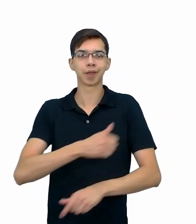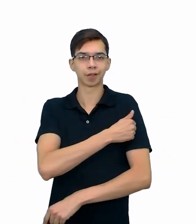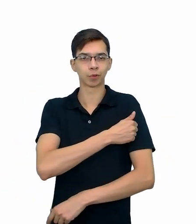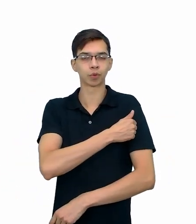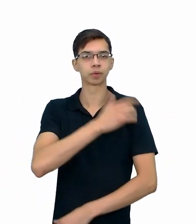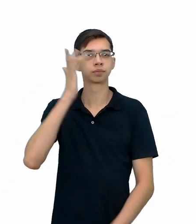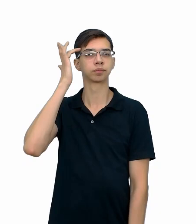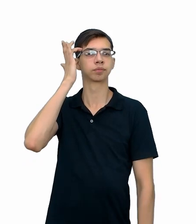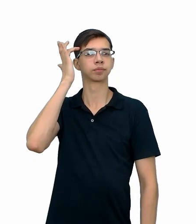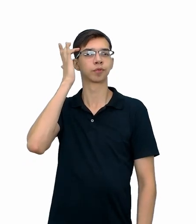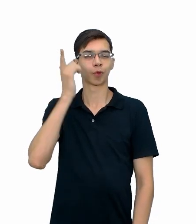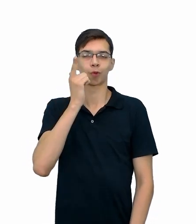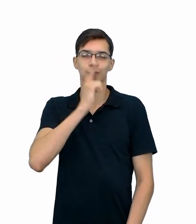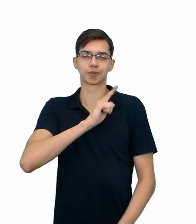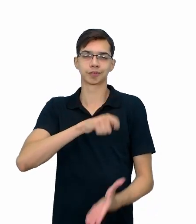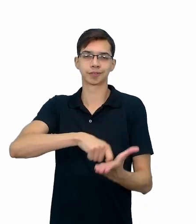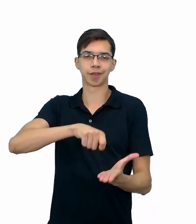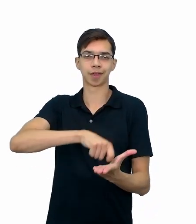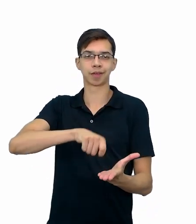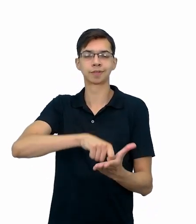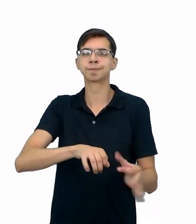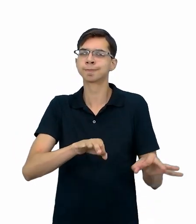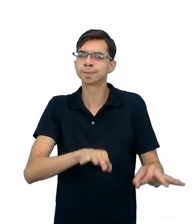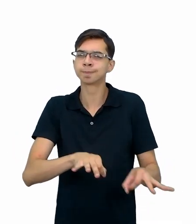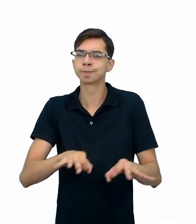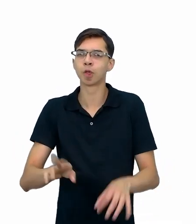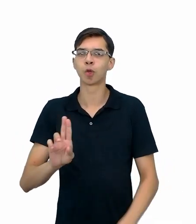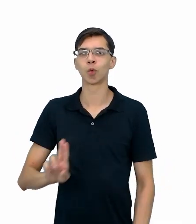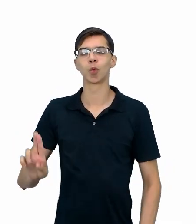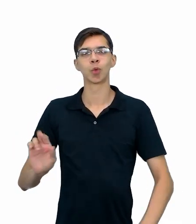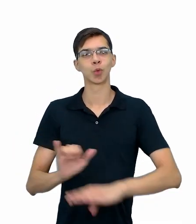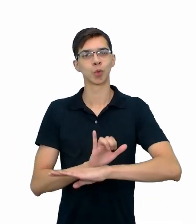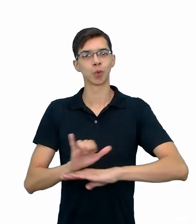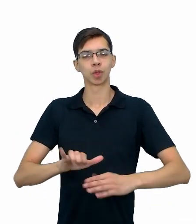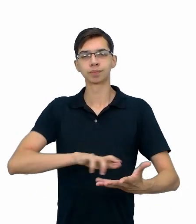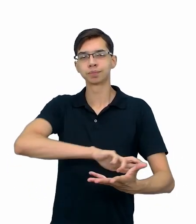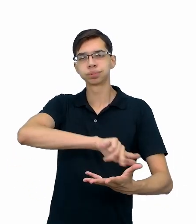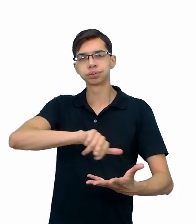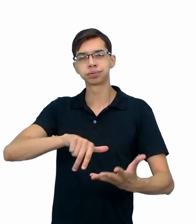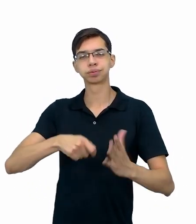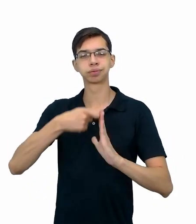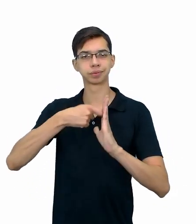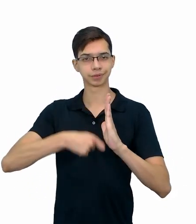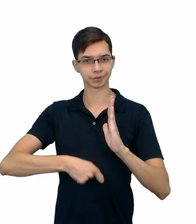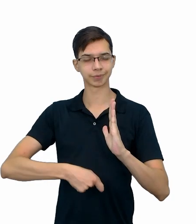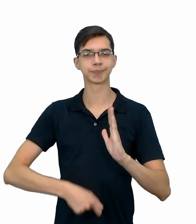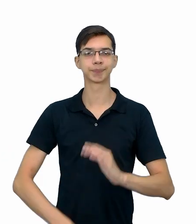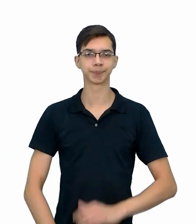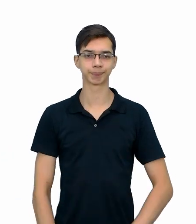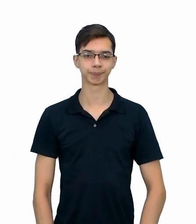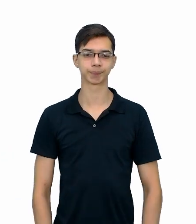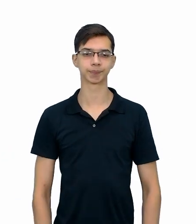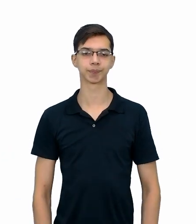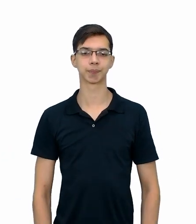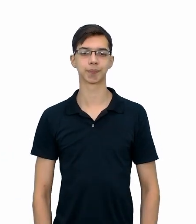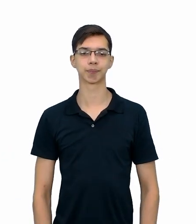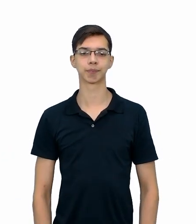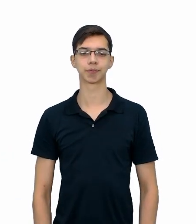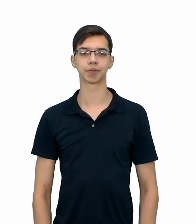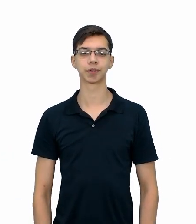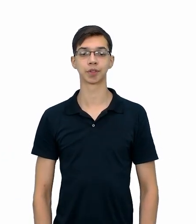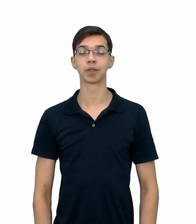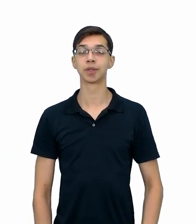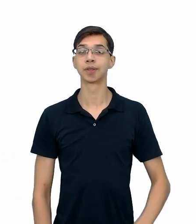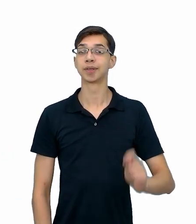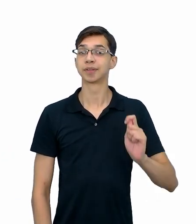sua produção utilizando adequadamente, né, esses recursos. Permite conhecer as formas de composição